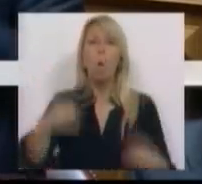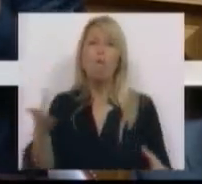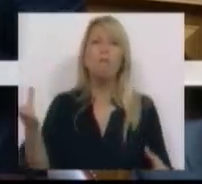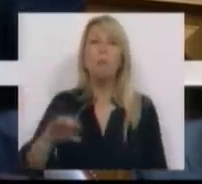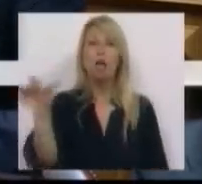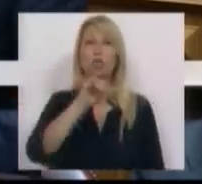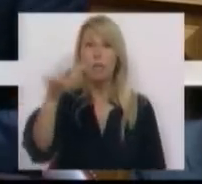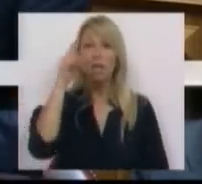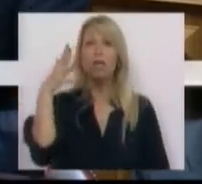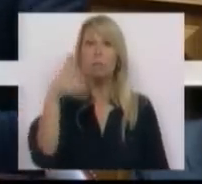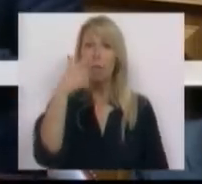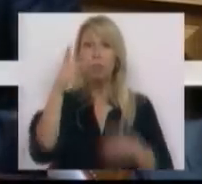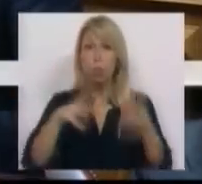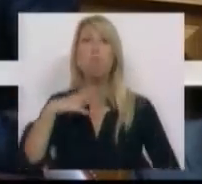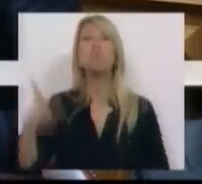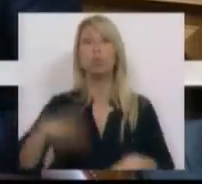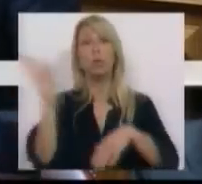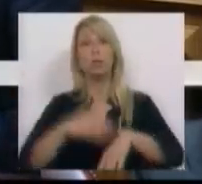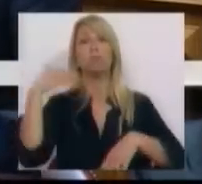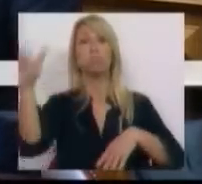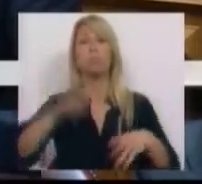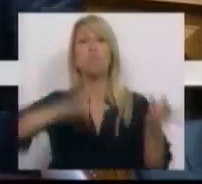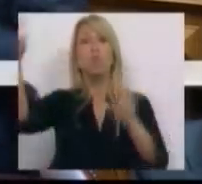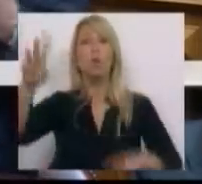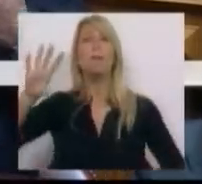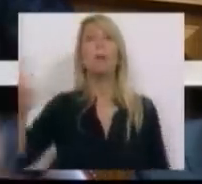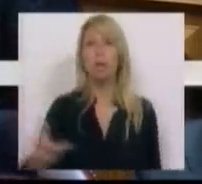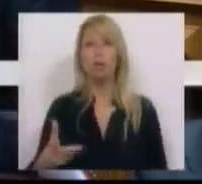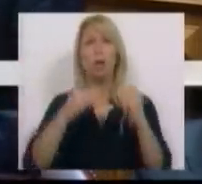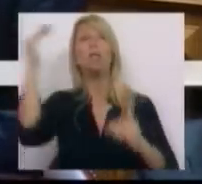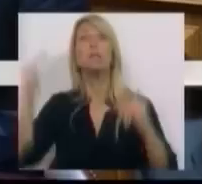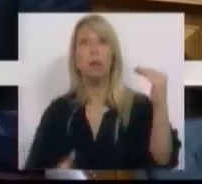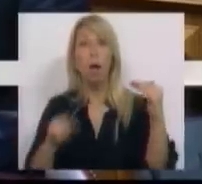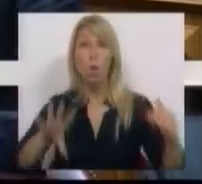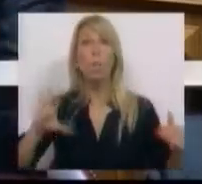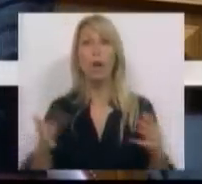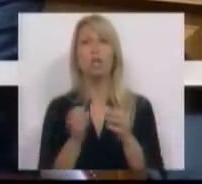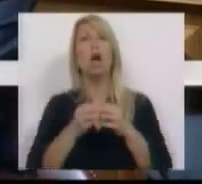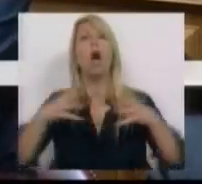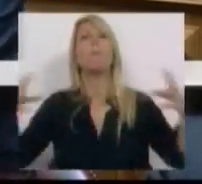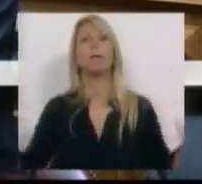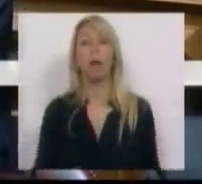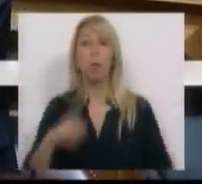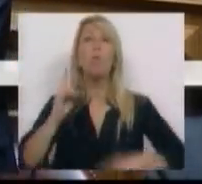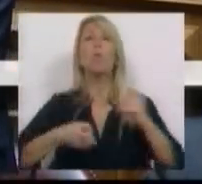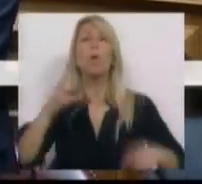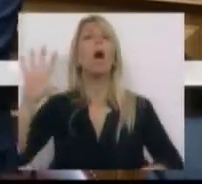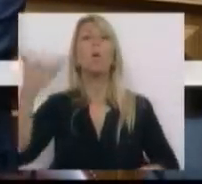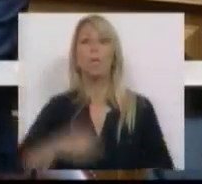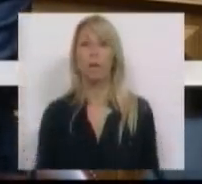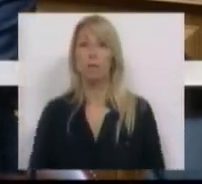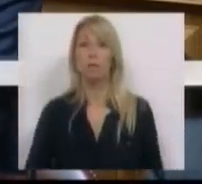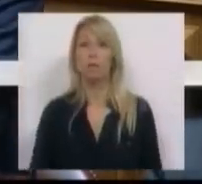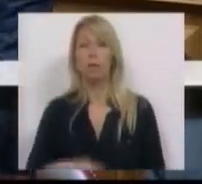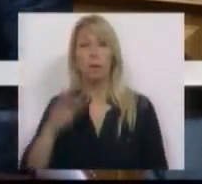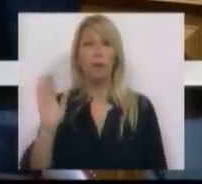portugueses que emigraram. As desigualdades no nosso país aumentaram. E aquilo que acontece é que enquanto